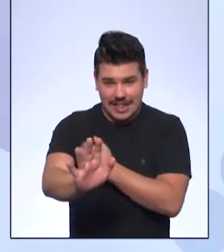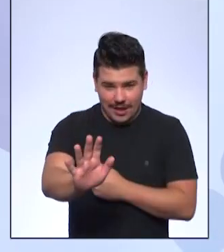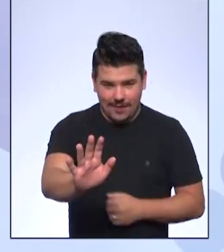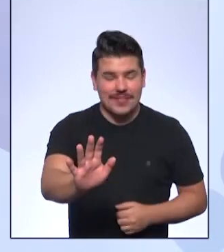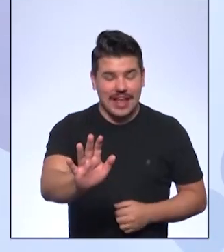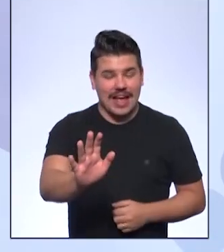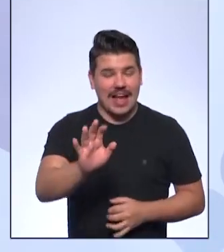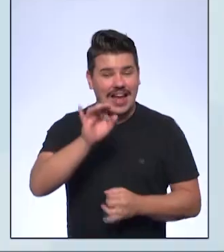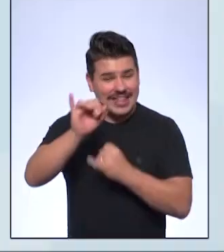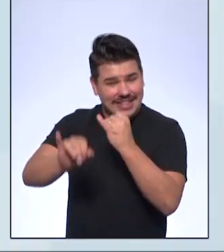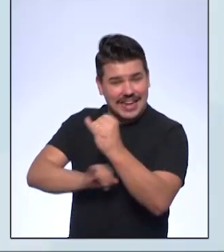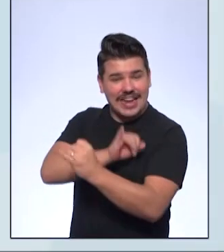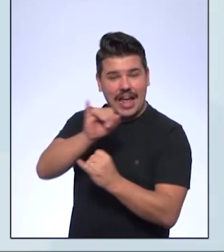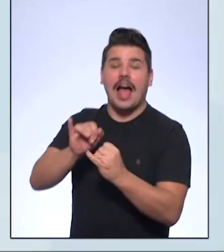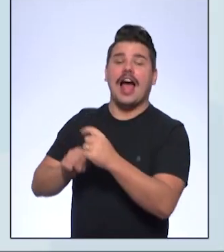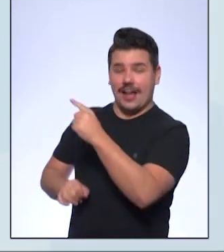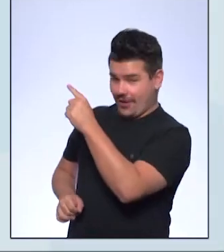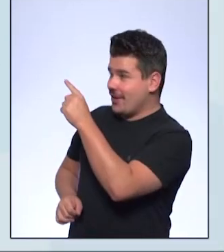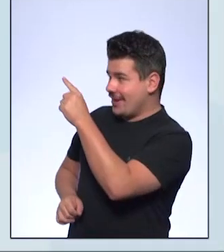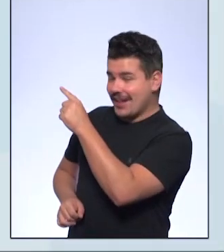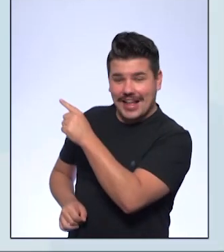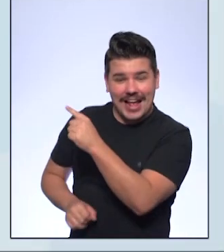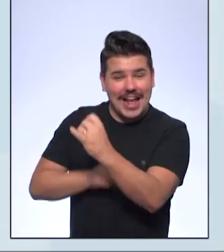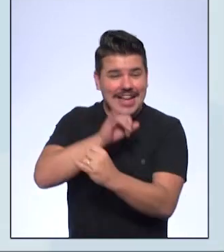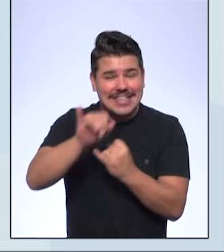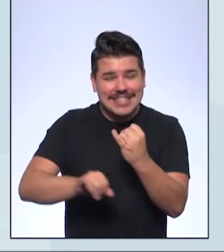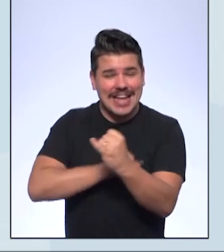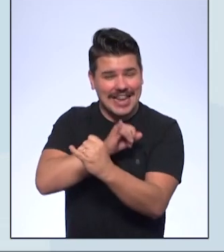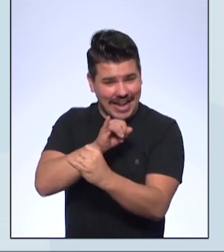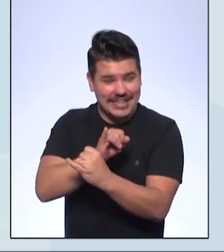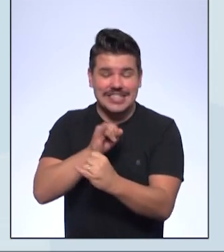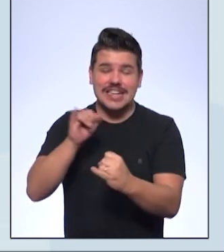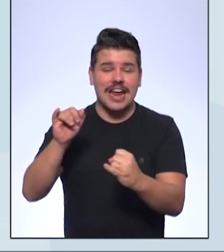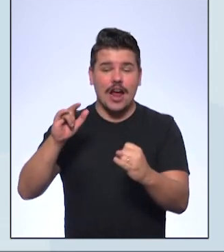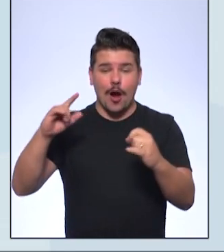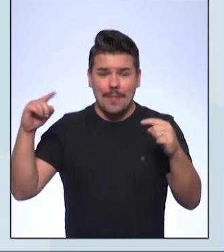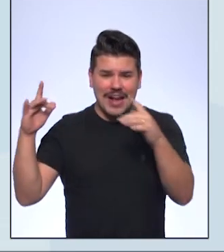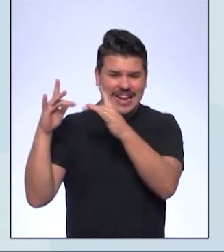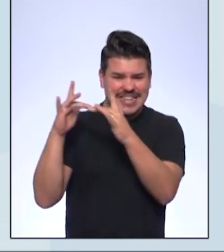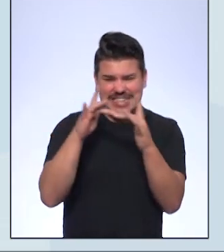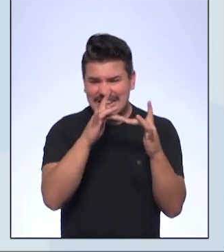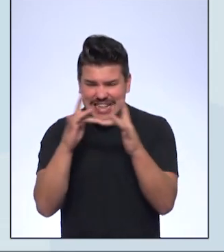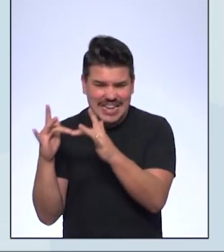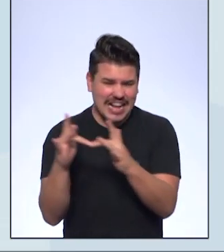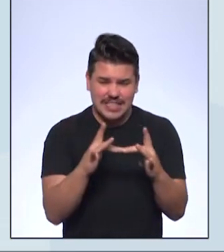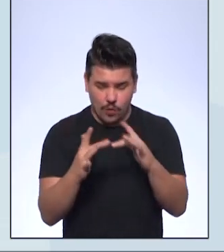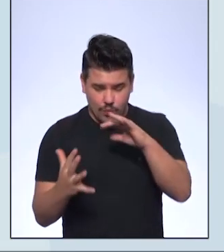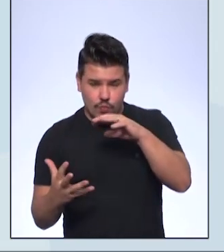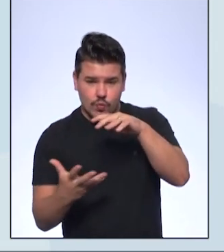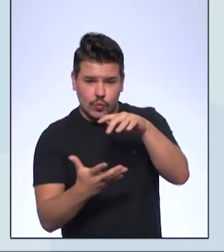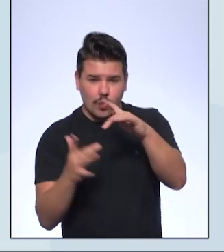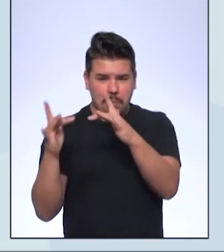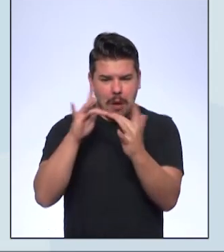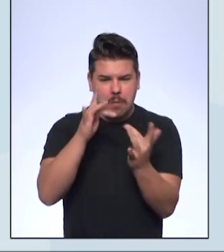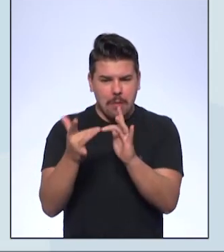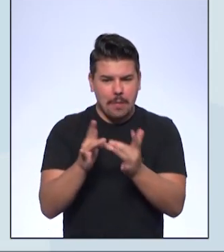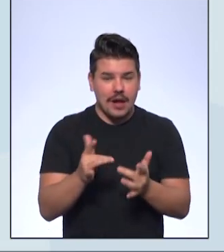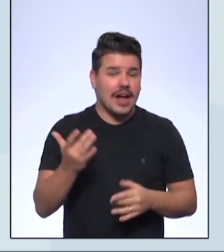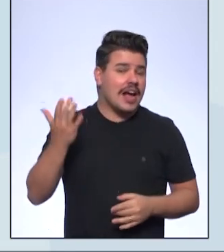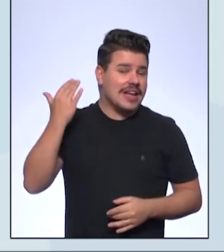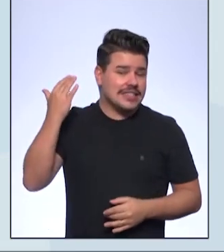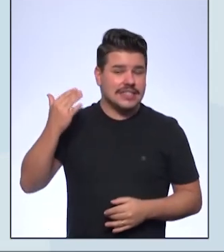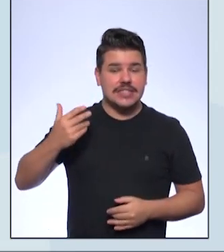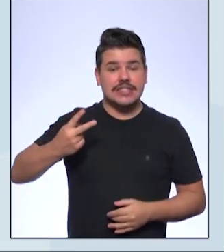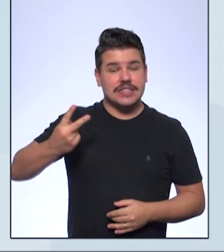rede mundial de computadores, né, que a gente fala. Só que a ideia dela, a princípio, na verdade, na Segunda Guerra, era facilitar